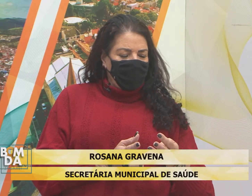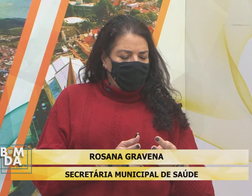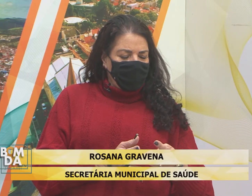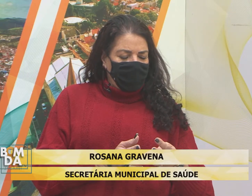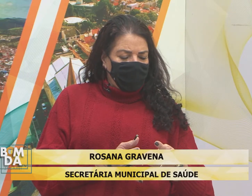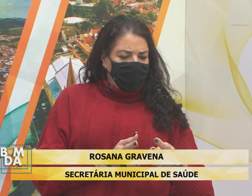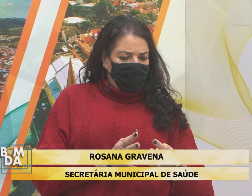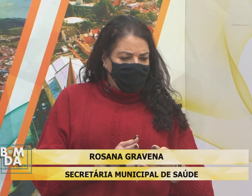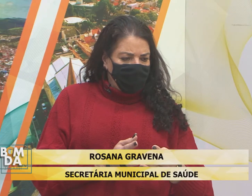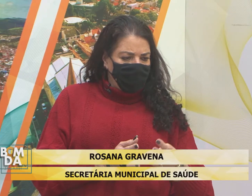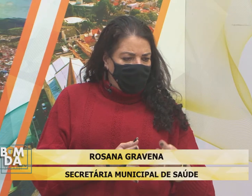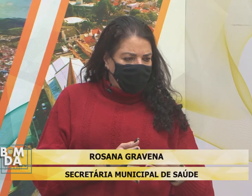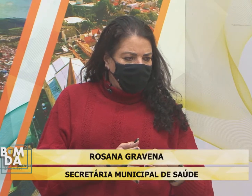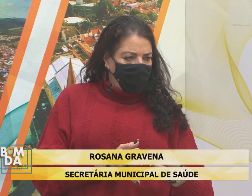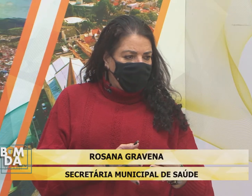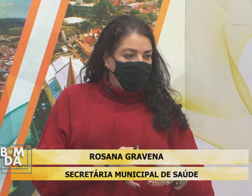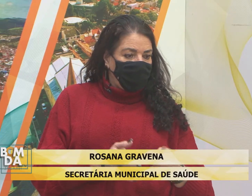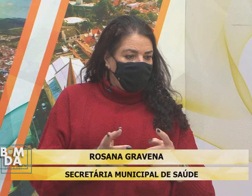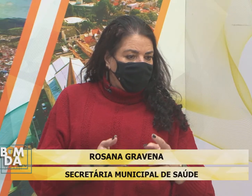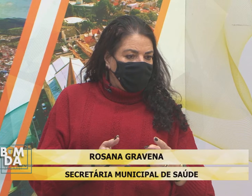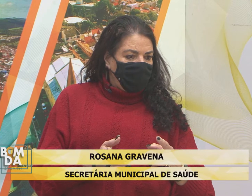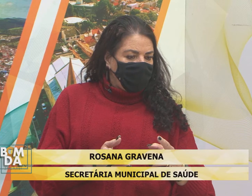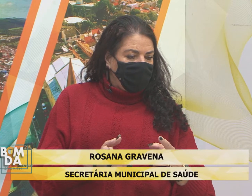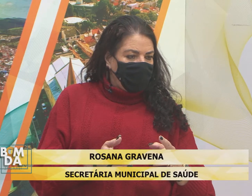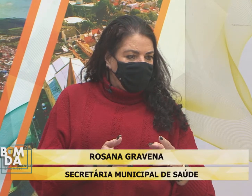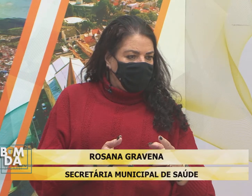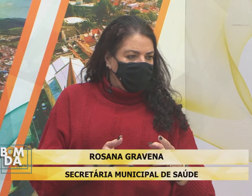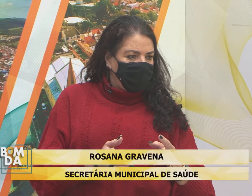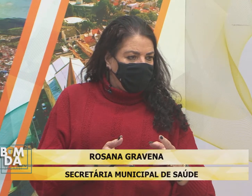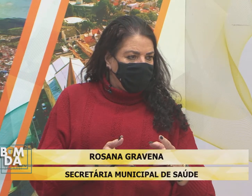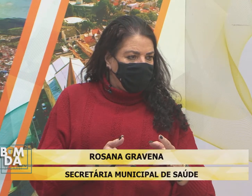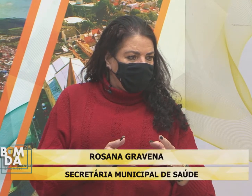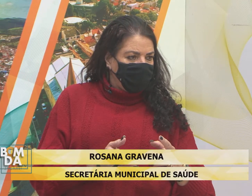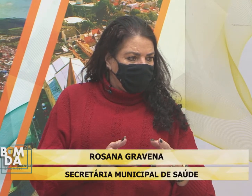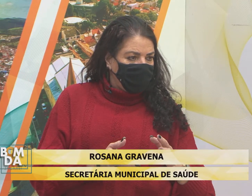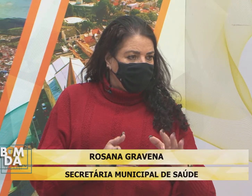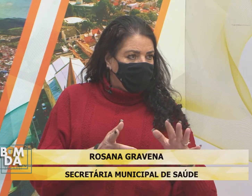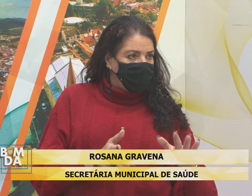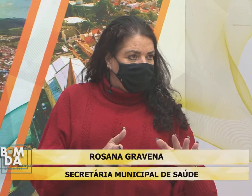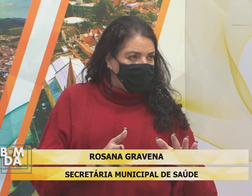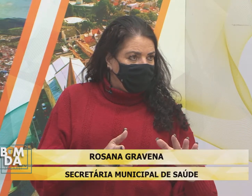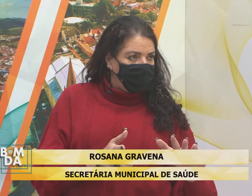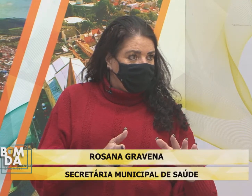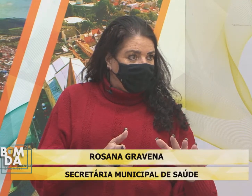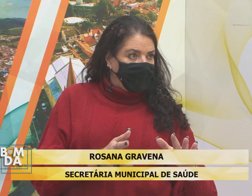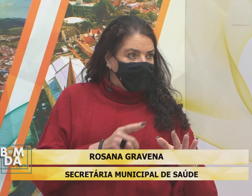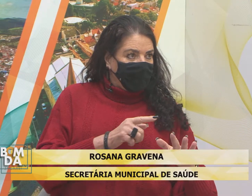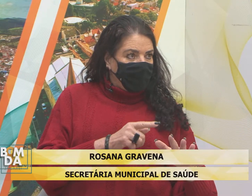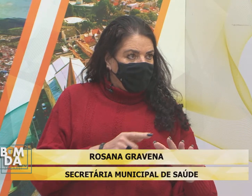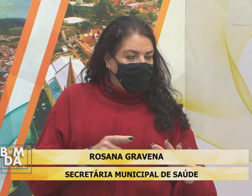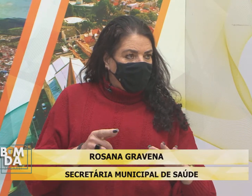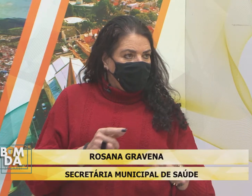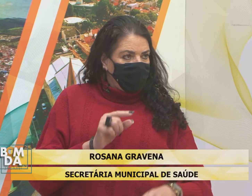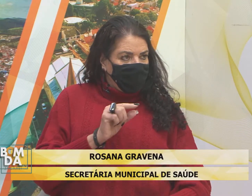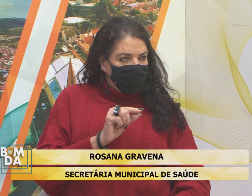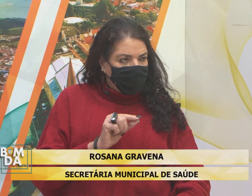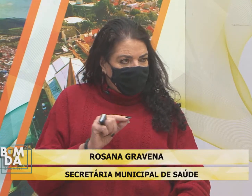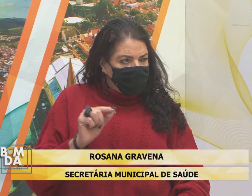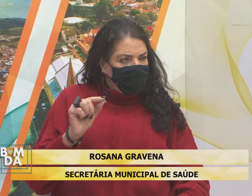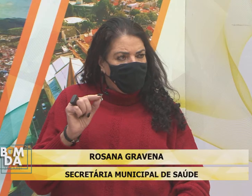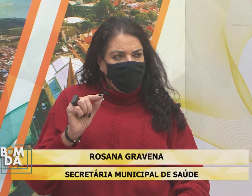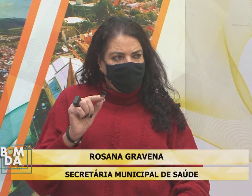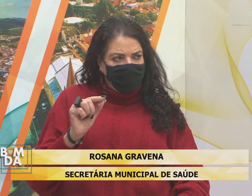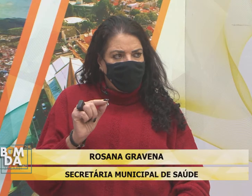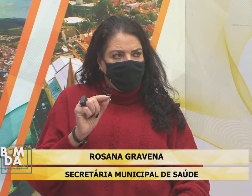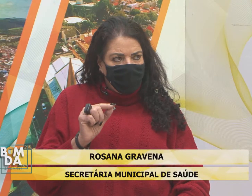óbitos. Em abril, 4 óbitos. E nos primeiros 15 dias de junho, já tivemos 7 óbitos. Então, é um número pequeno,